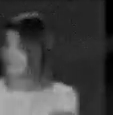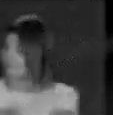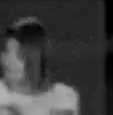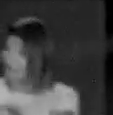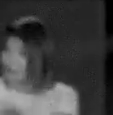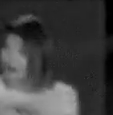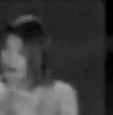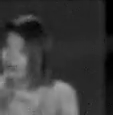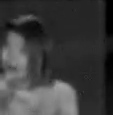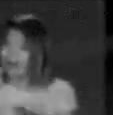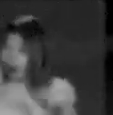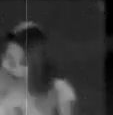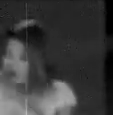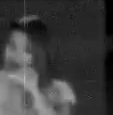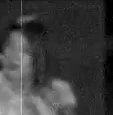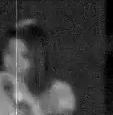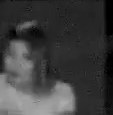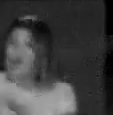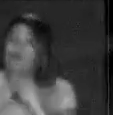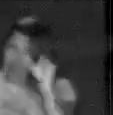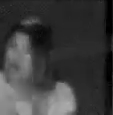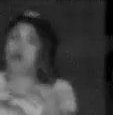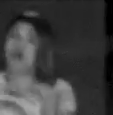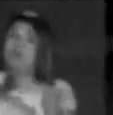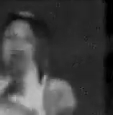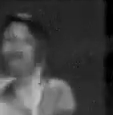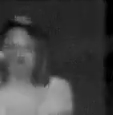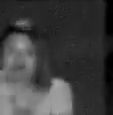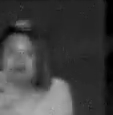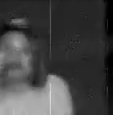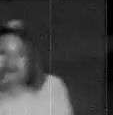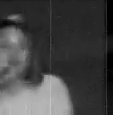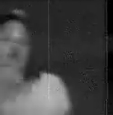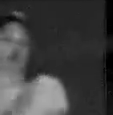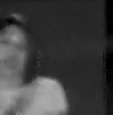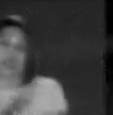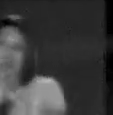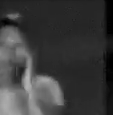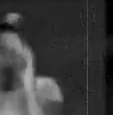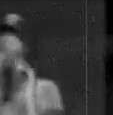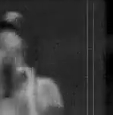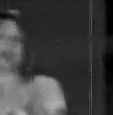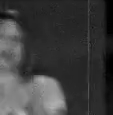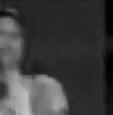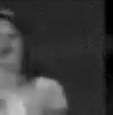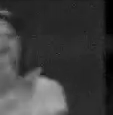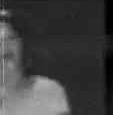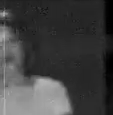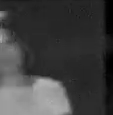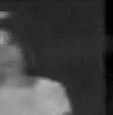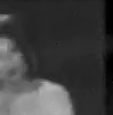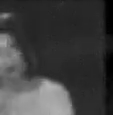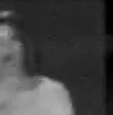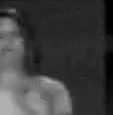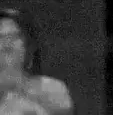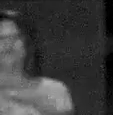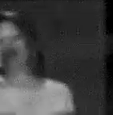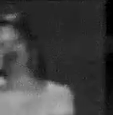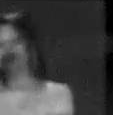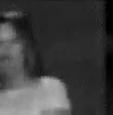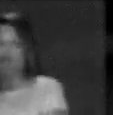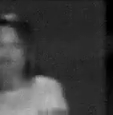mudança institucional que não está sendo cumprida. Na saúde, especificamente, o que, que eu acho que nós precisamos fazer? Revogar a Emenda